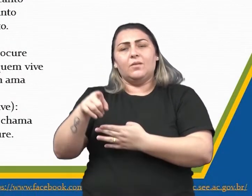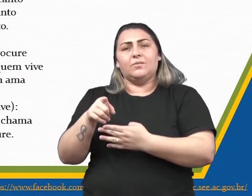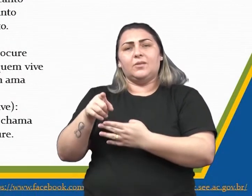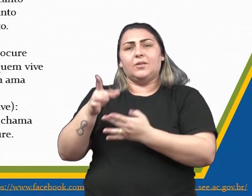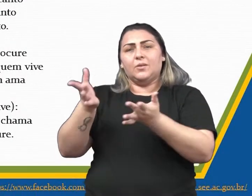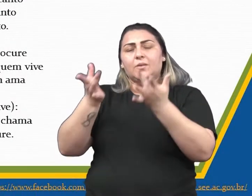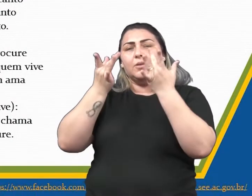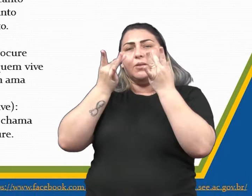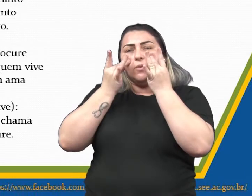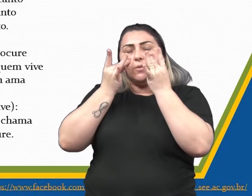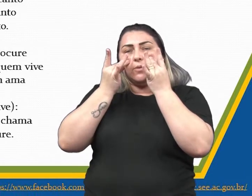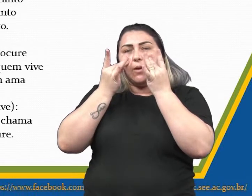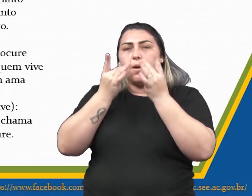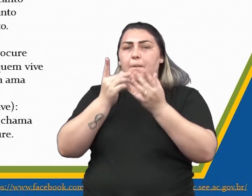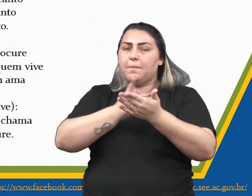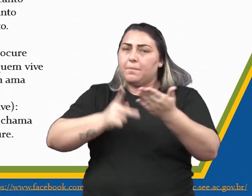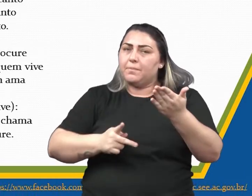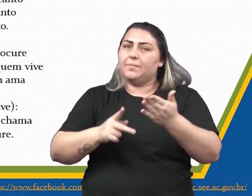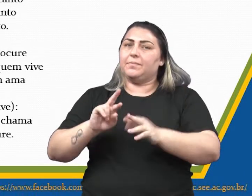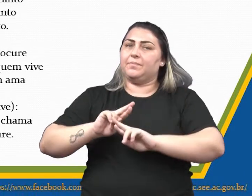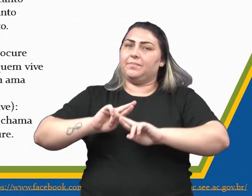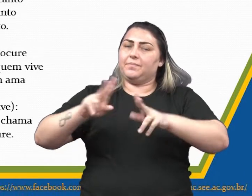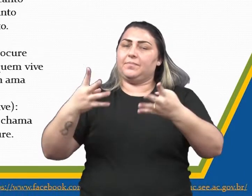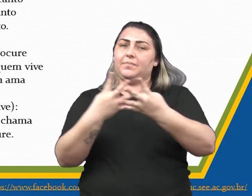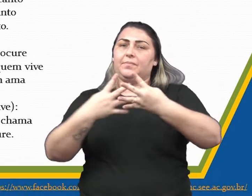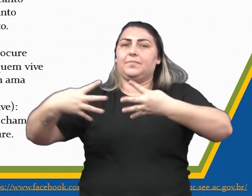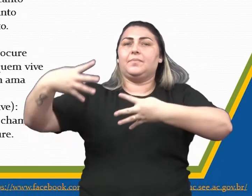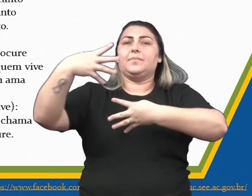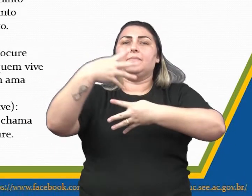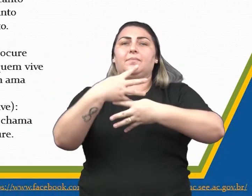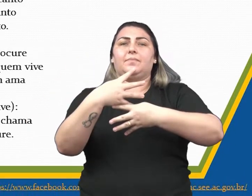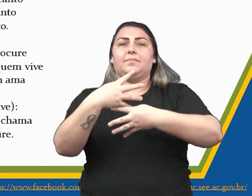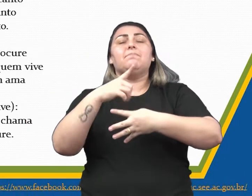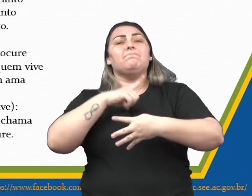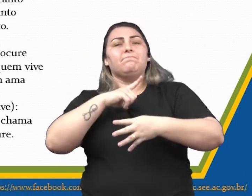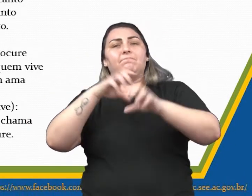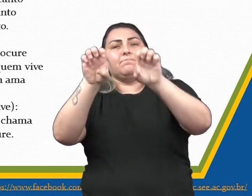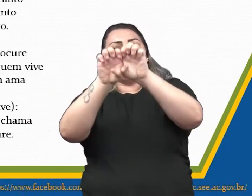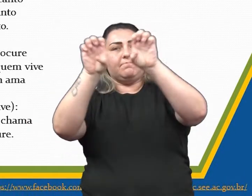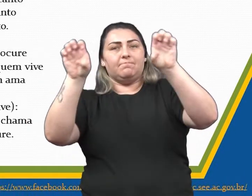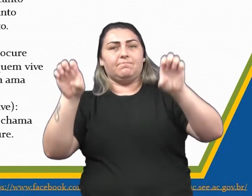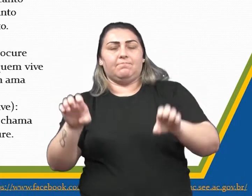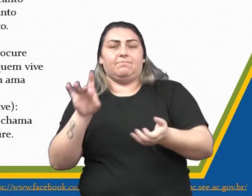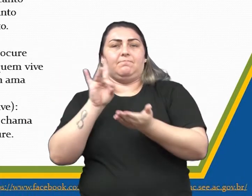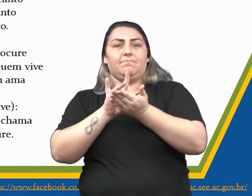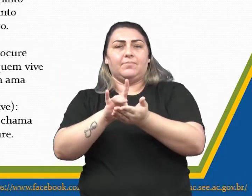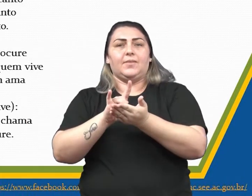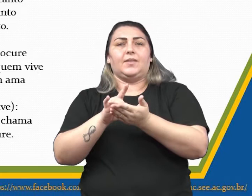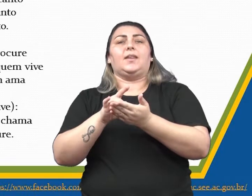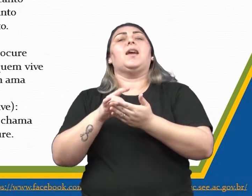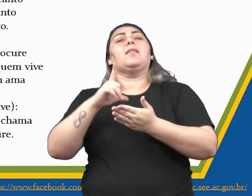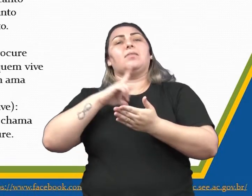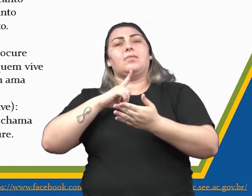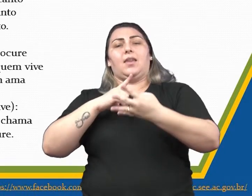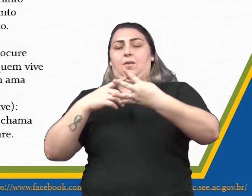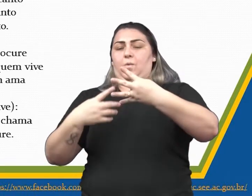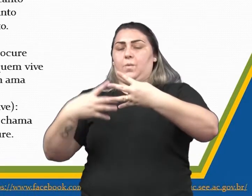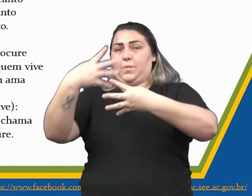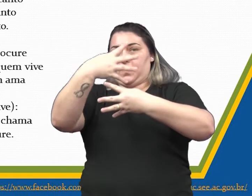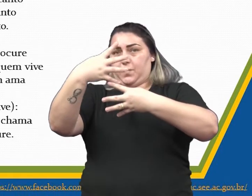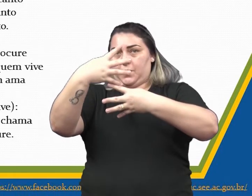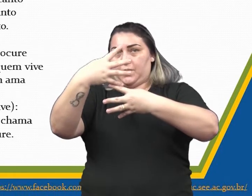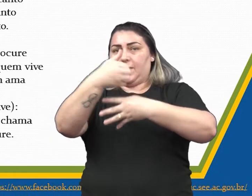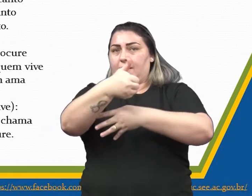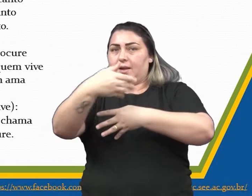esse tipo de poema é diferente? O soneto é um tipo de poema que possui uma estrutura fixa. Ele contém 4 estrofes com